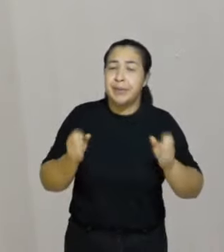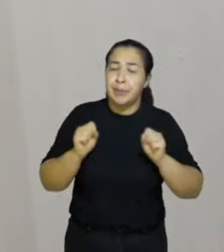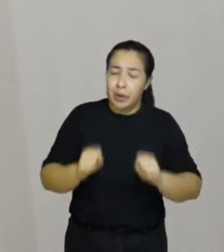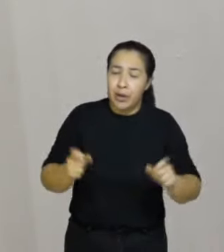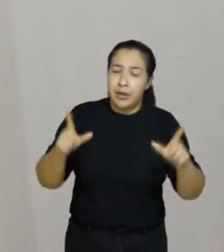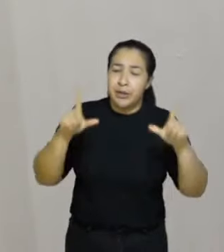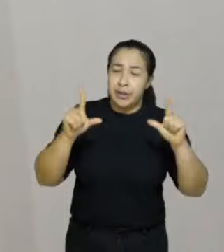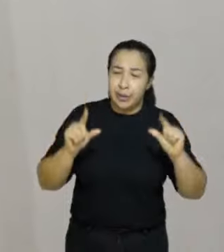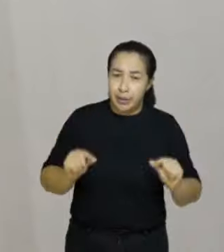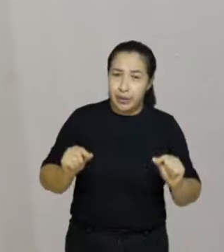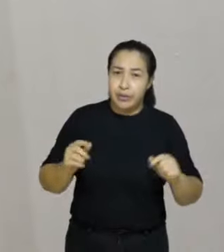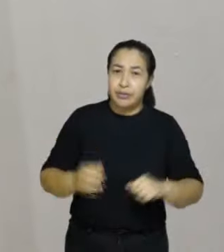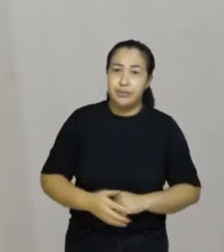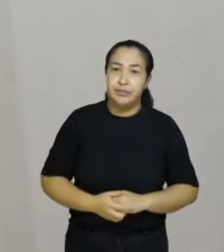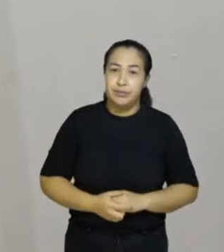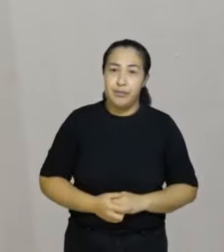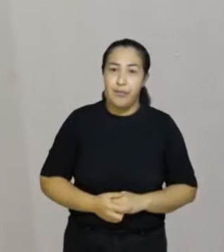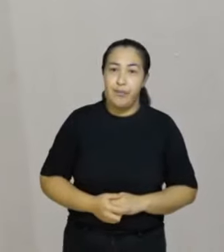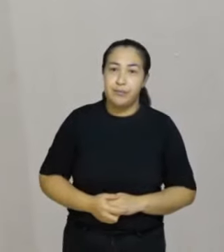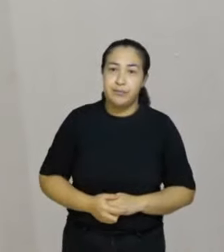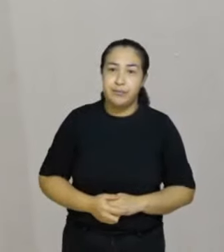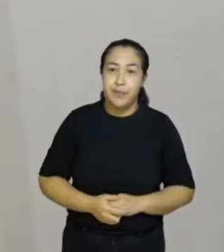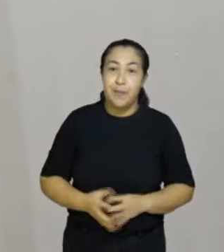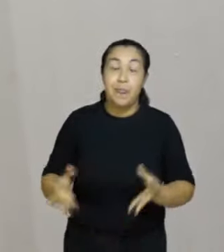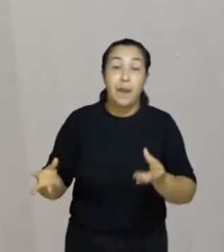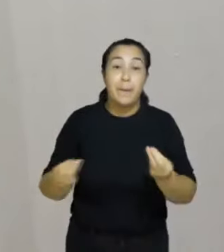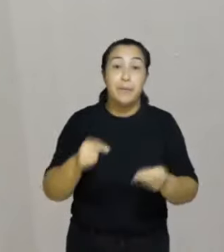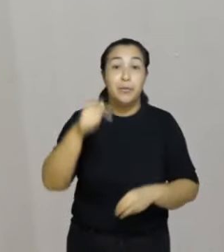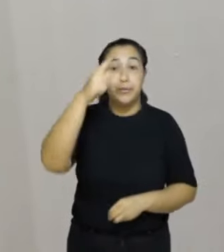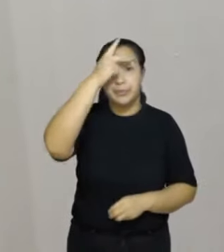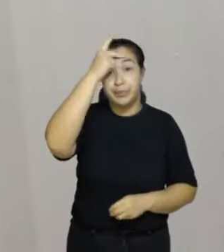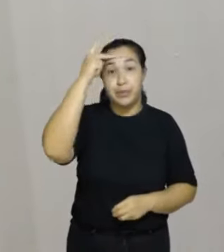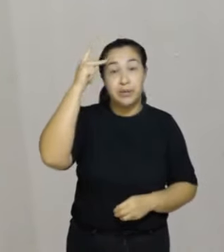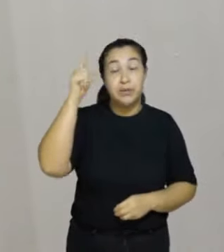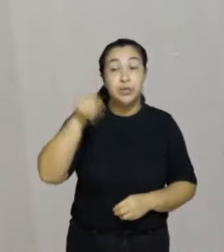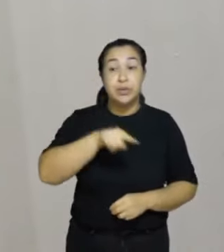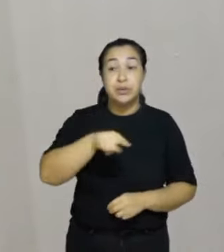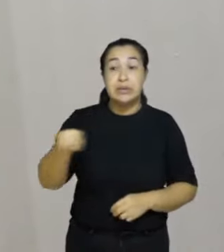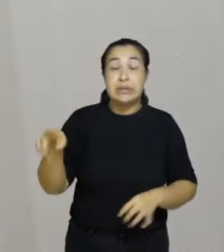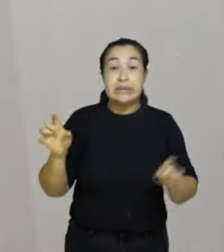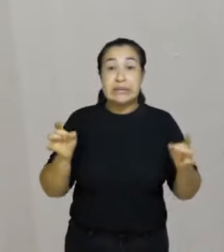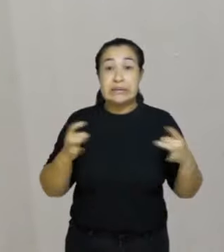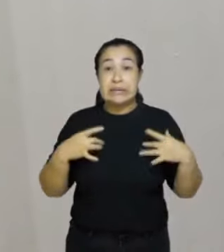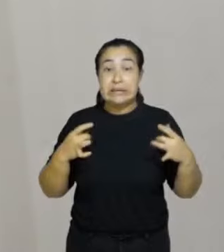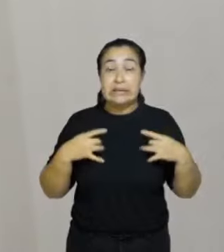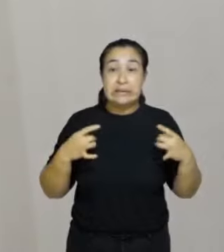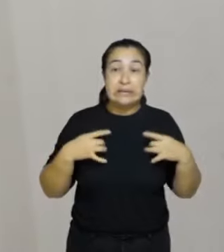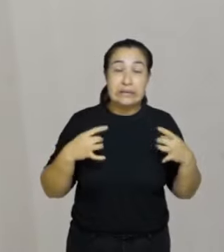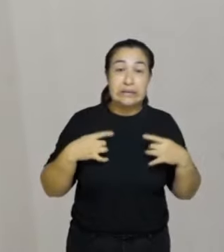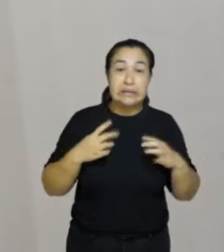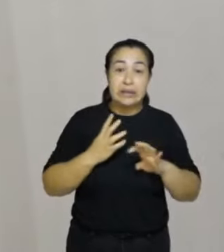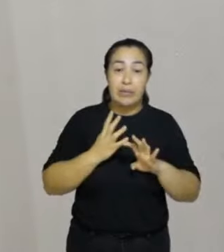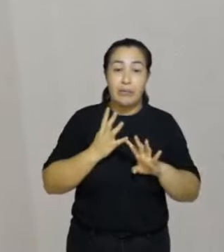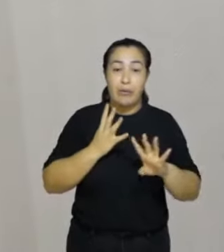nos hospitais. Muitos catarinenses estão apreensivos com as filas da